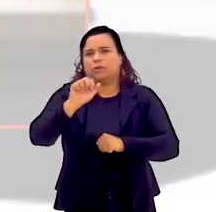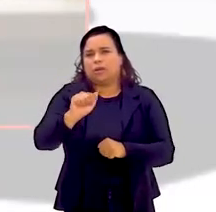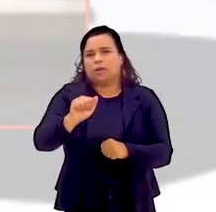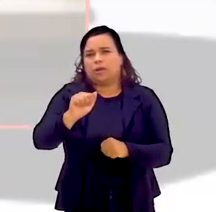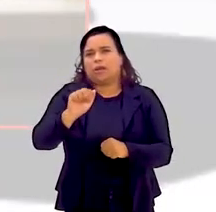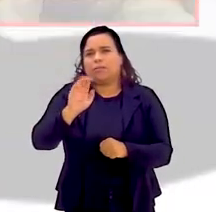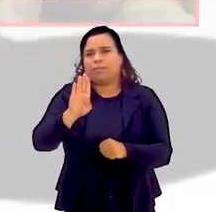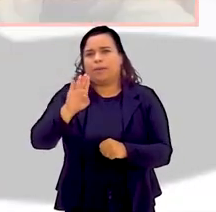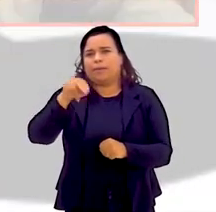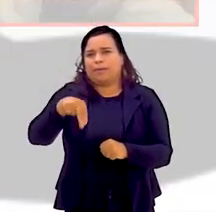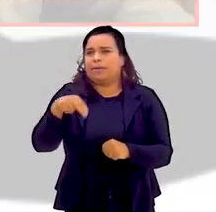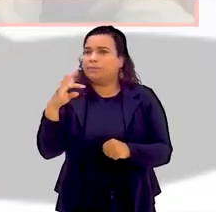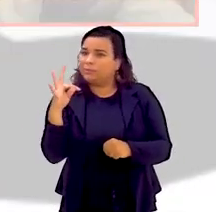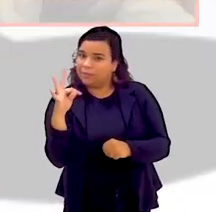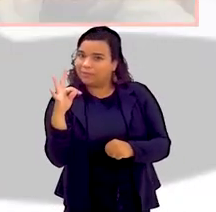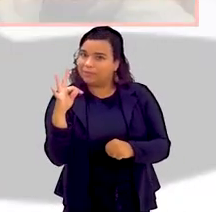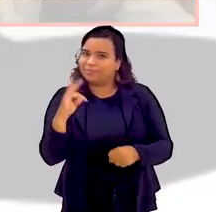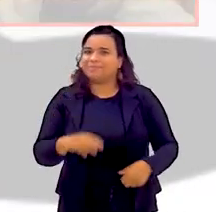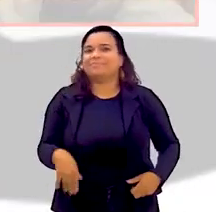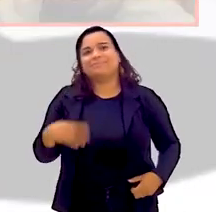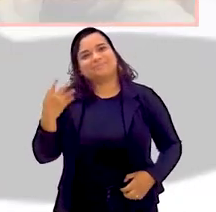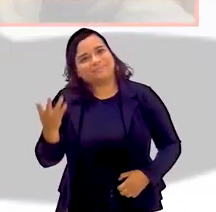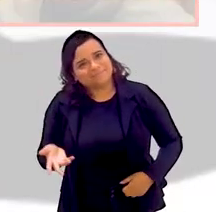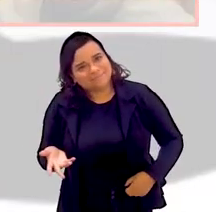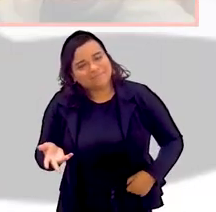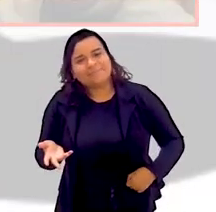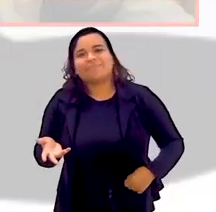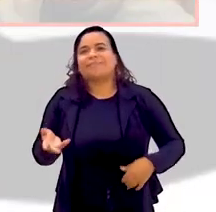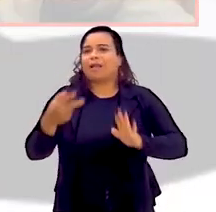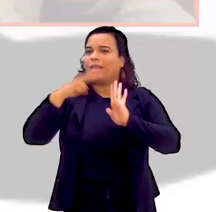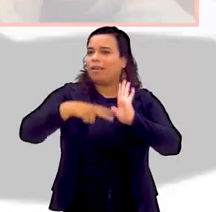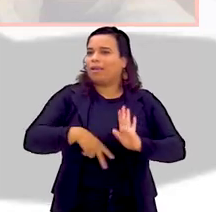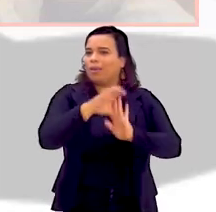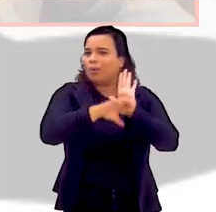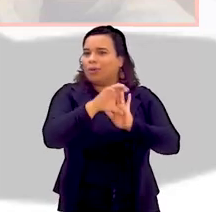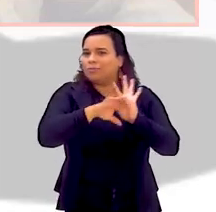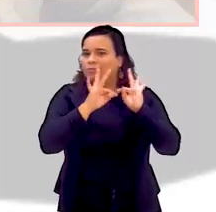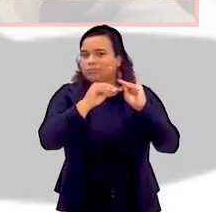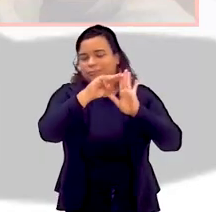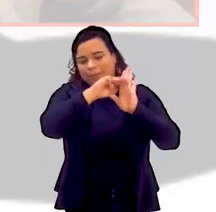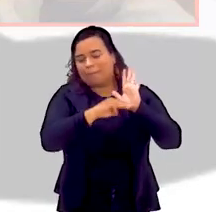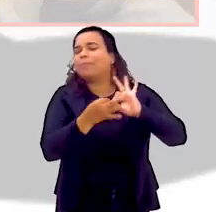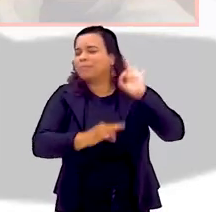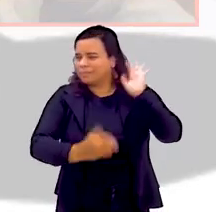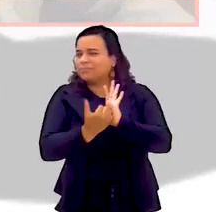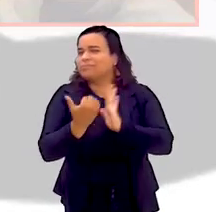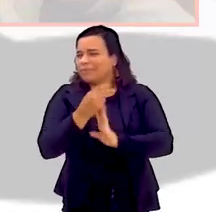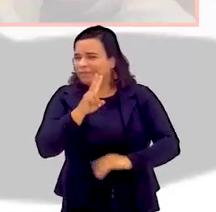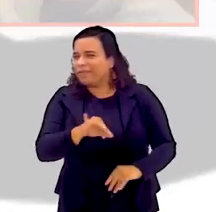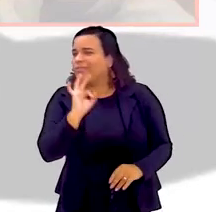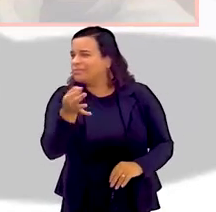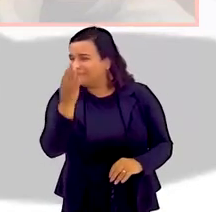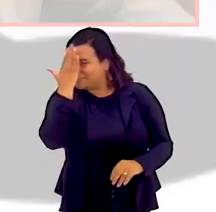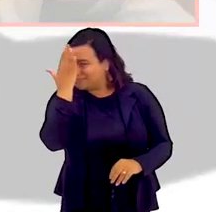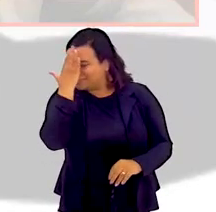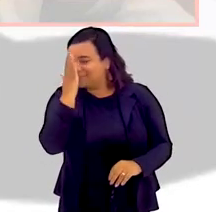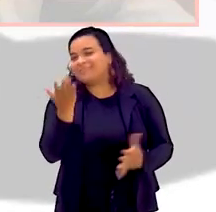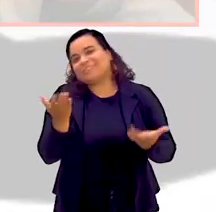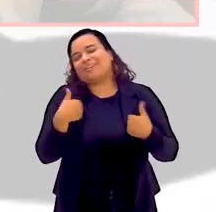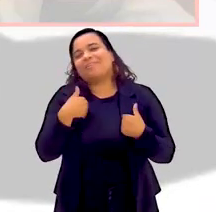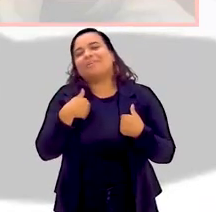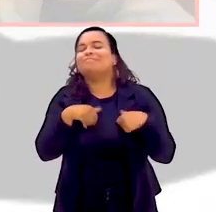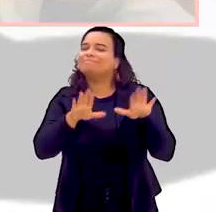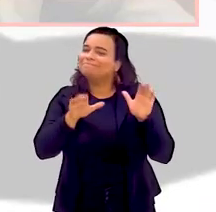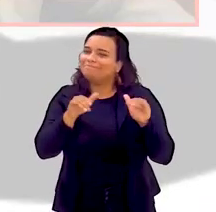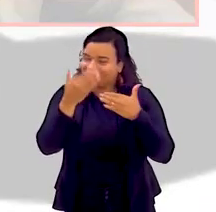a ABNT. Então, lendo todo o seu currículo, que eu tenho certeza que ele ainda é maior, né? Eu